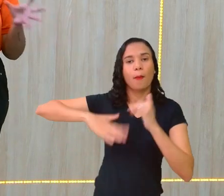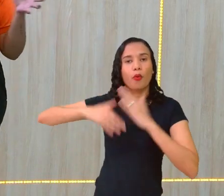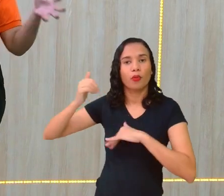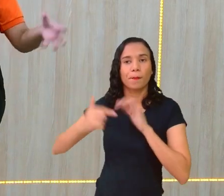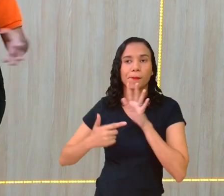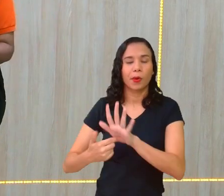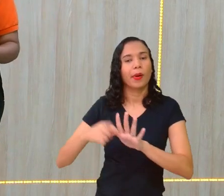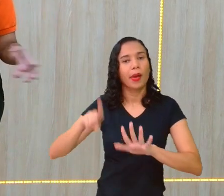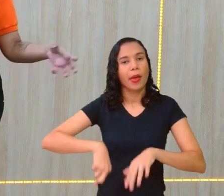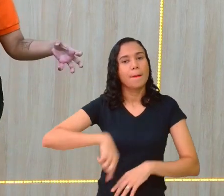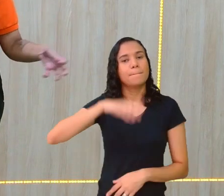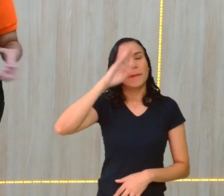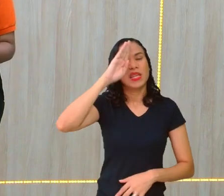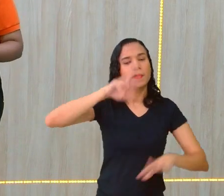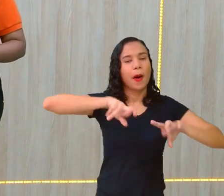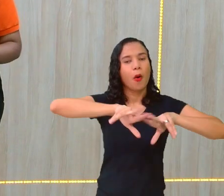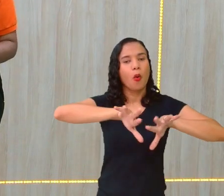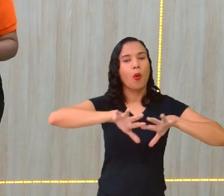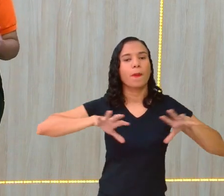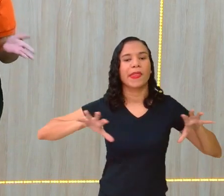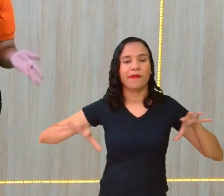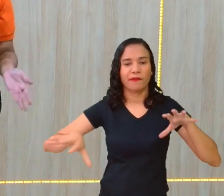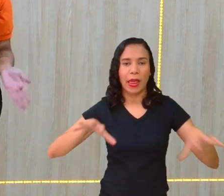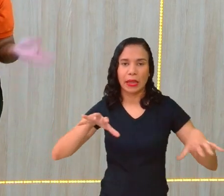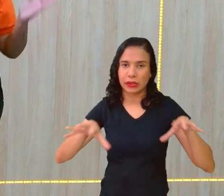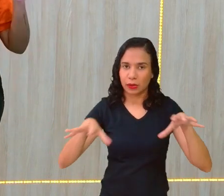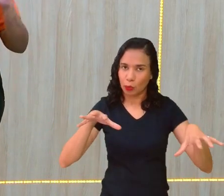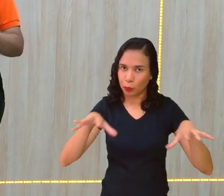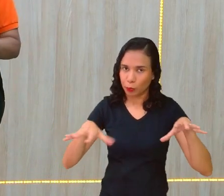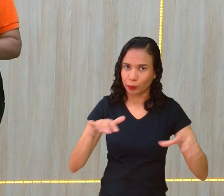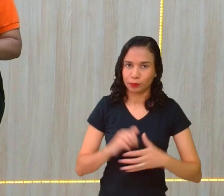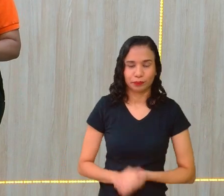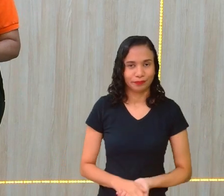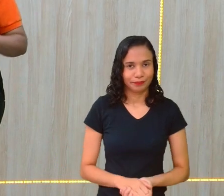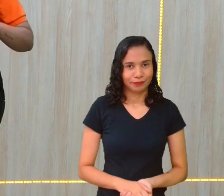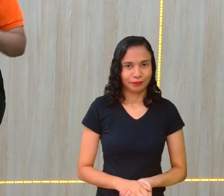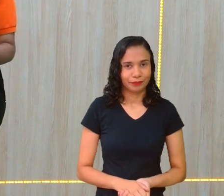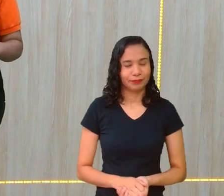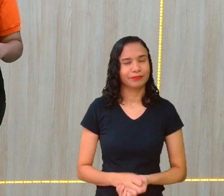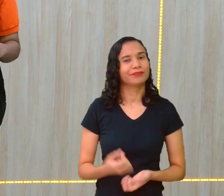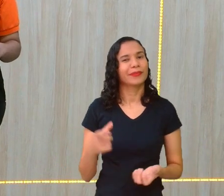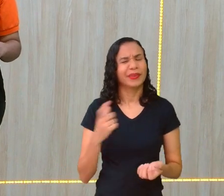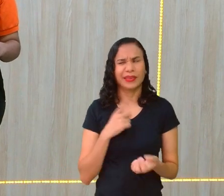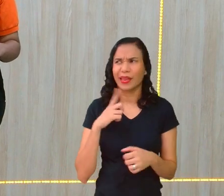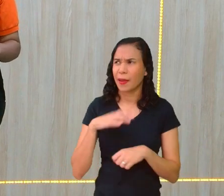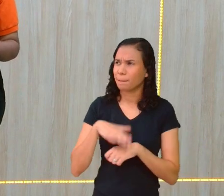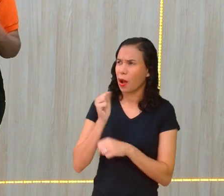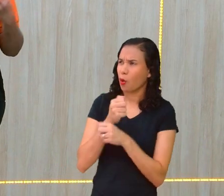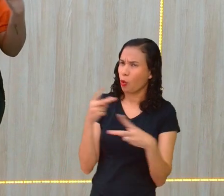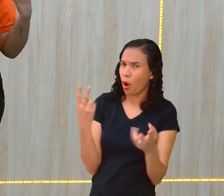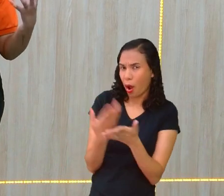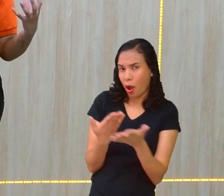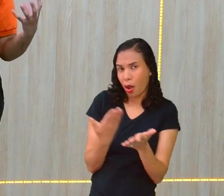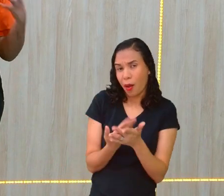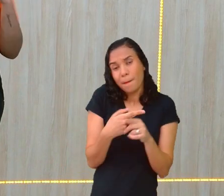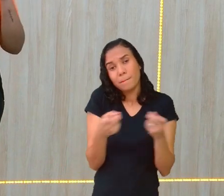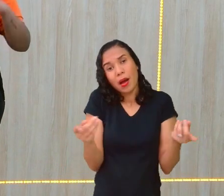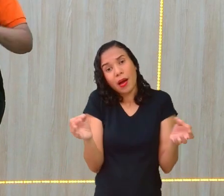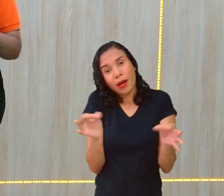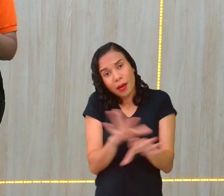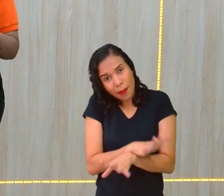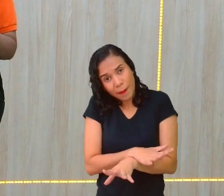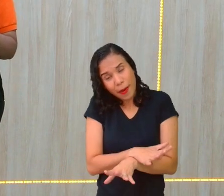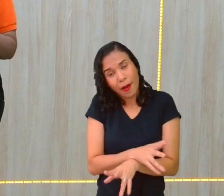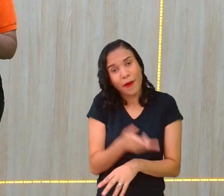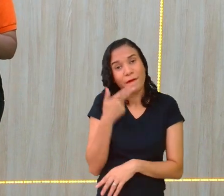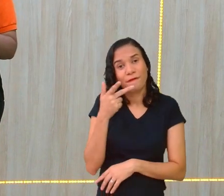são aí as principais diferenças entre notícia e reportagem. Teria mais coisa na nossa aula, mas como ela está acabando, a gente